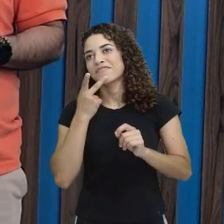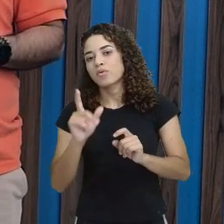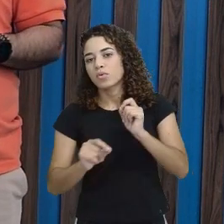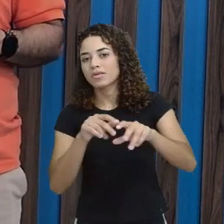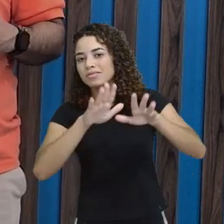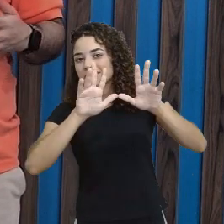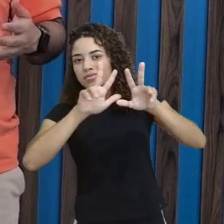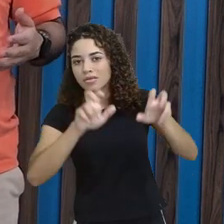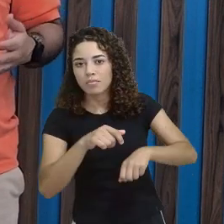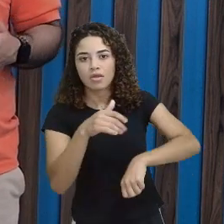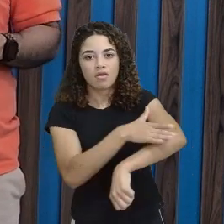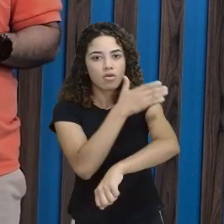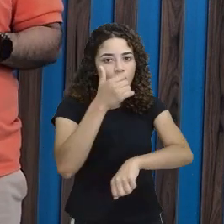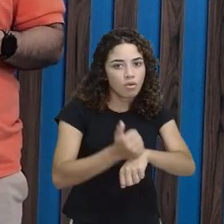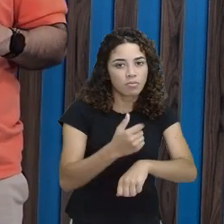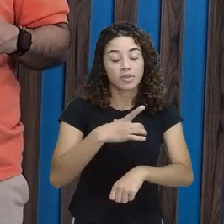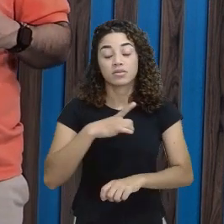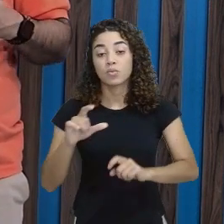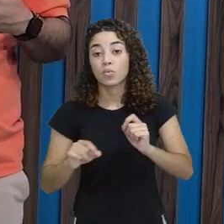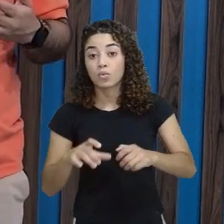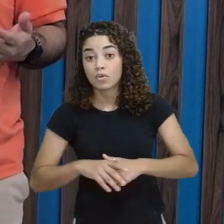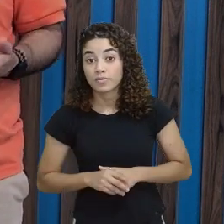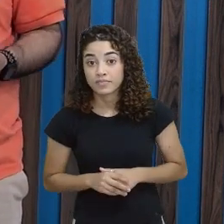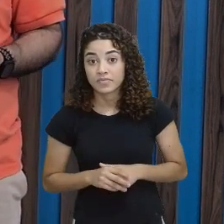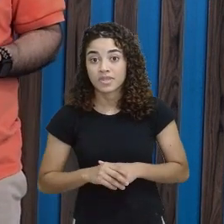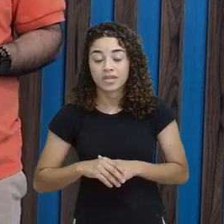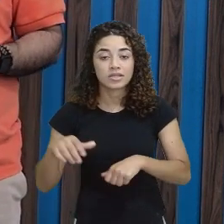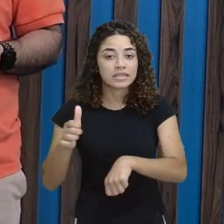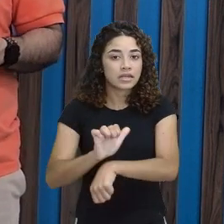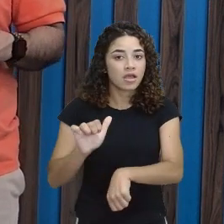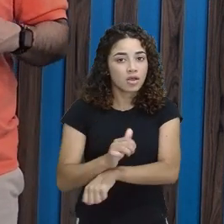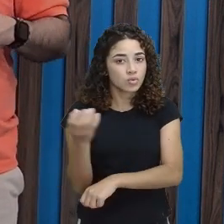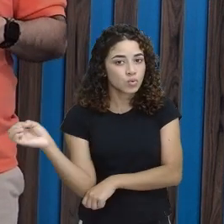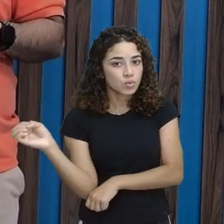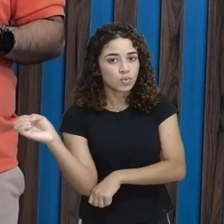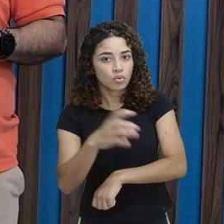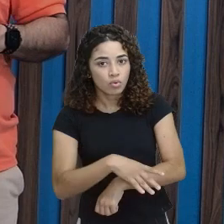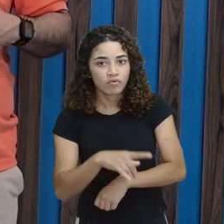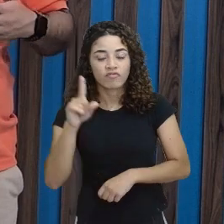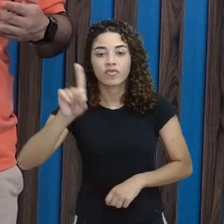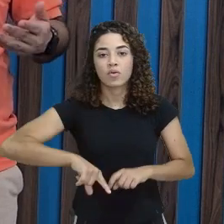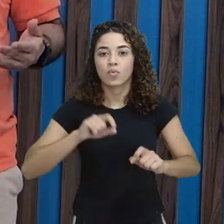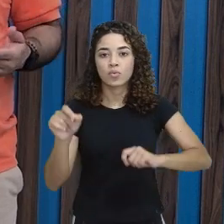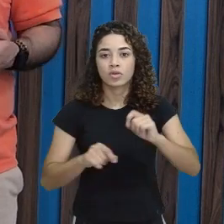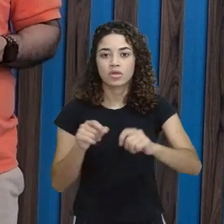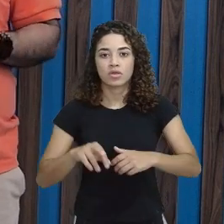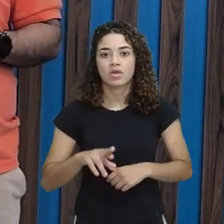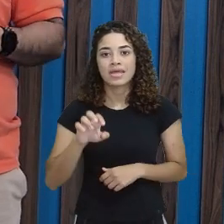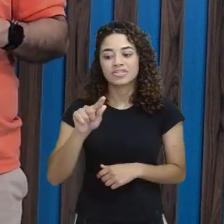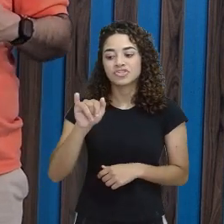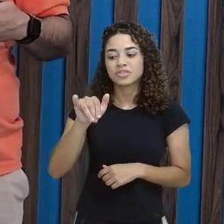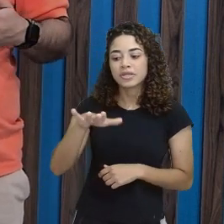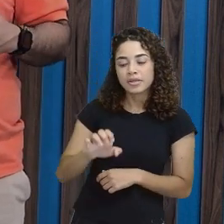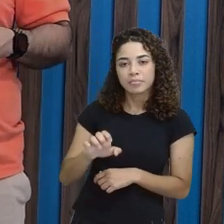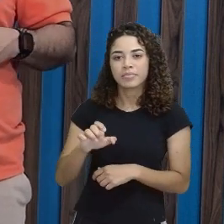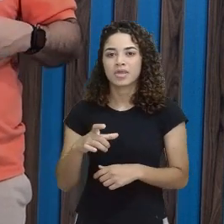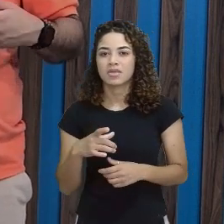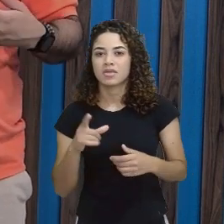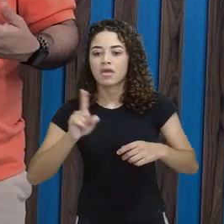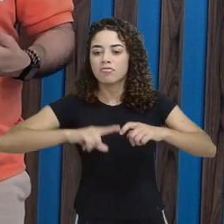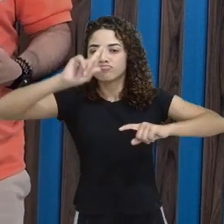que instituiu o chamado Estado Novo, né, que foi o regime, um regime,